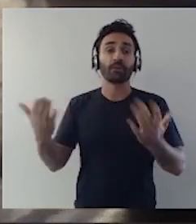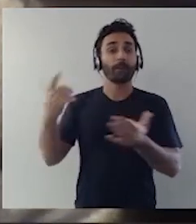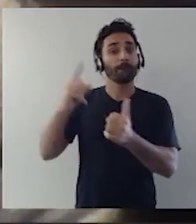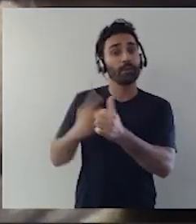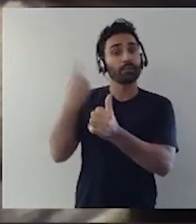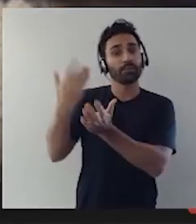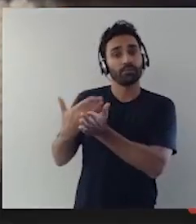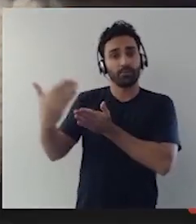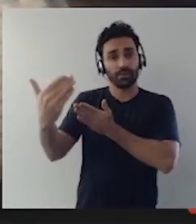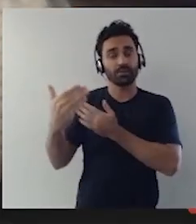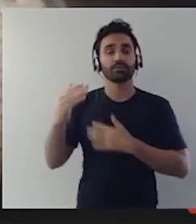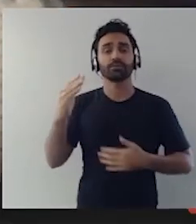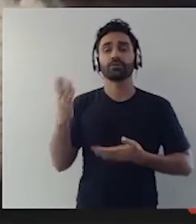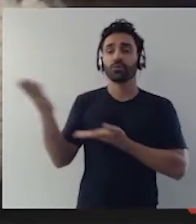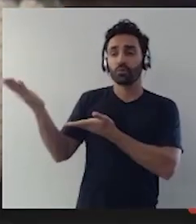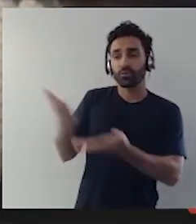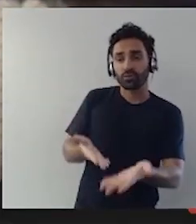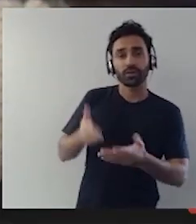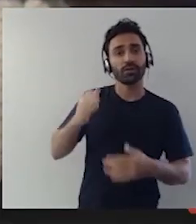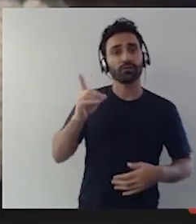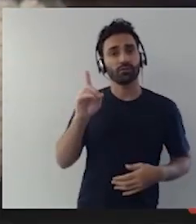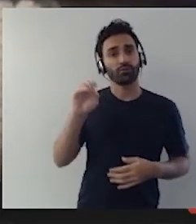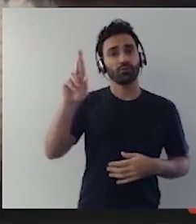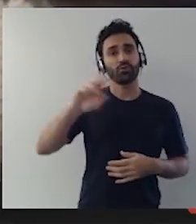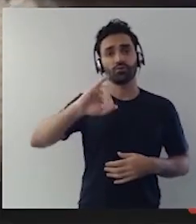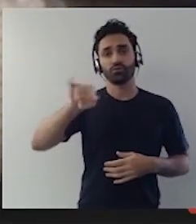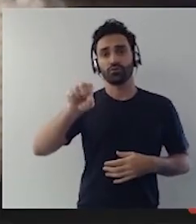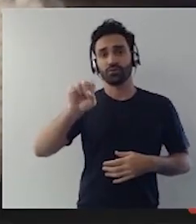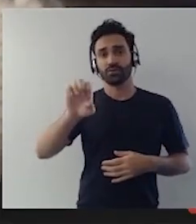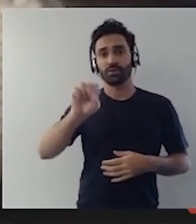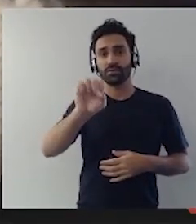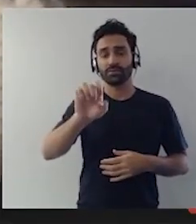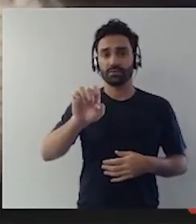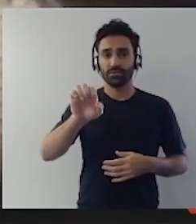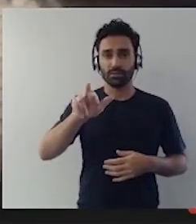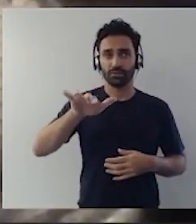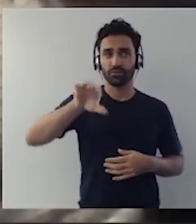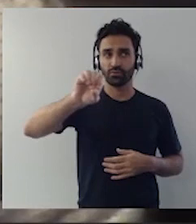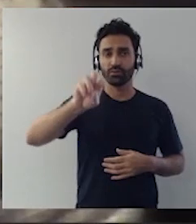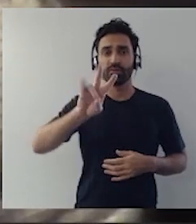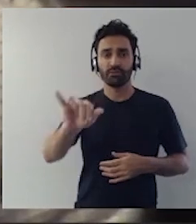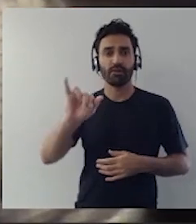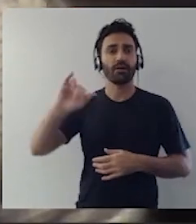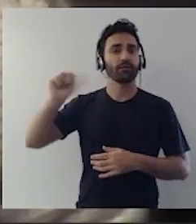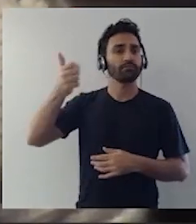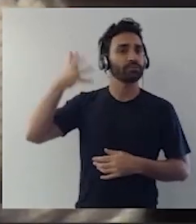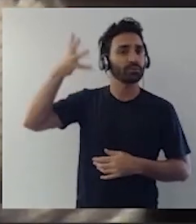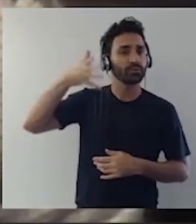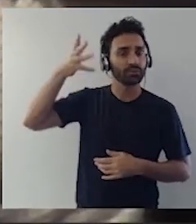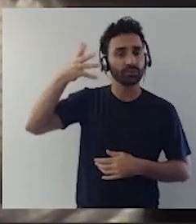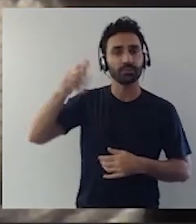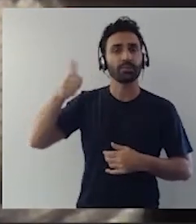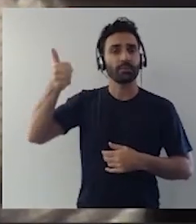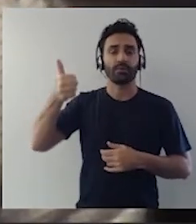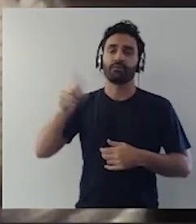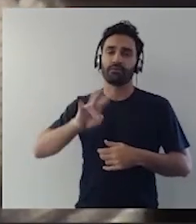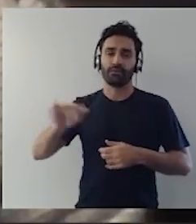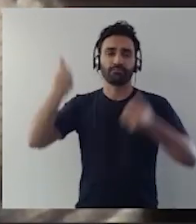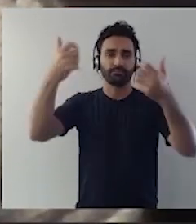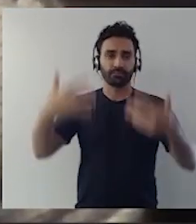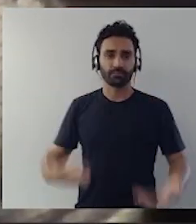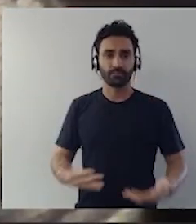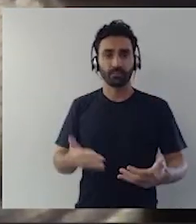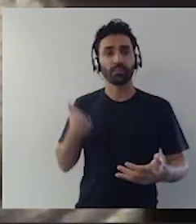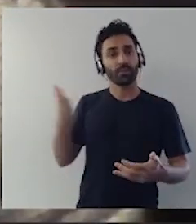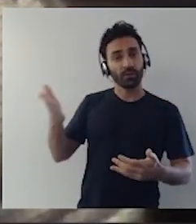de convidar o doutor José Sérgio Cristóvão para proferir a nossa primeira palestra. O